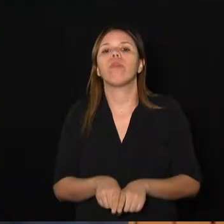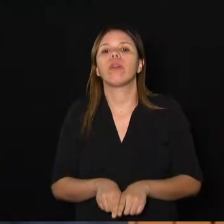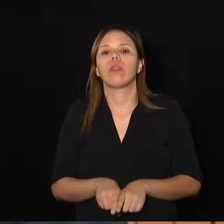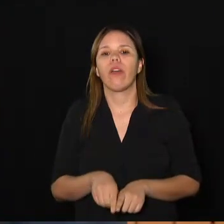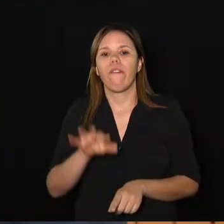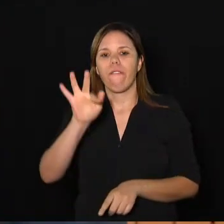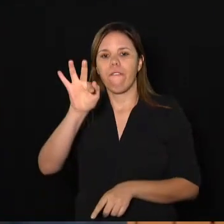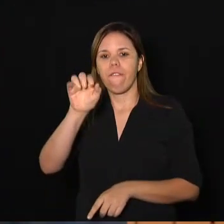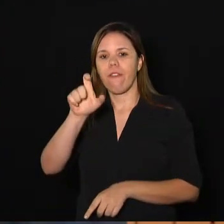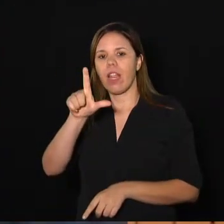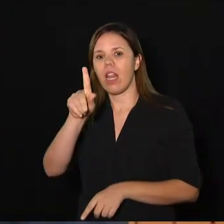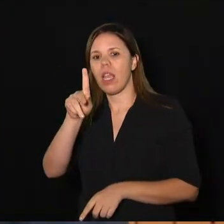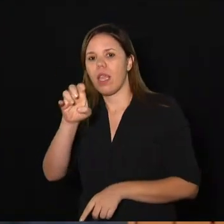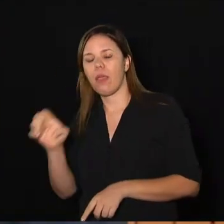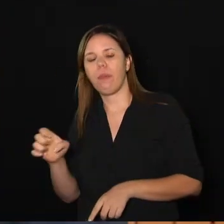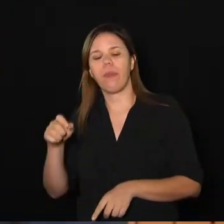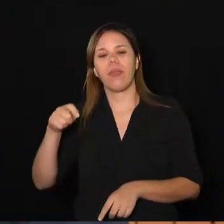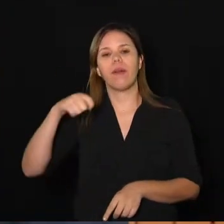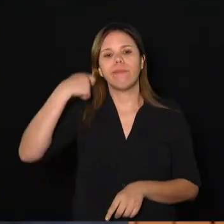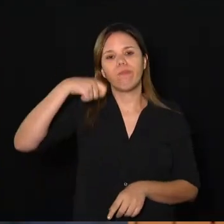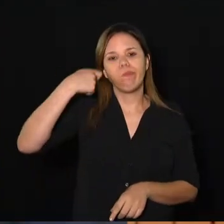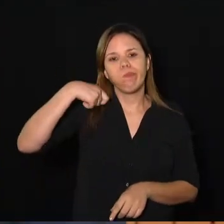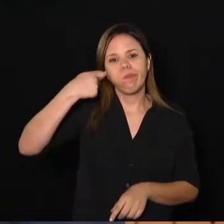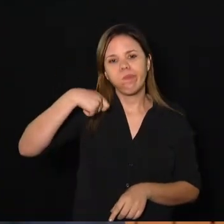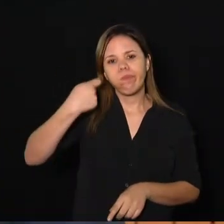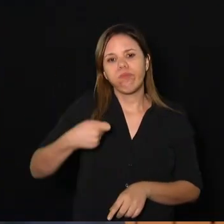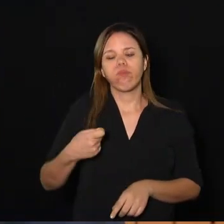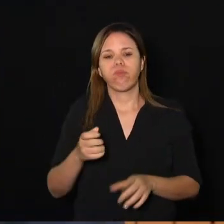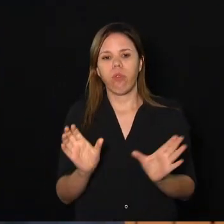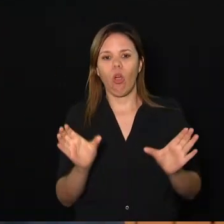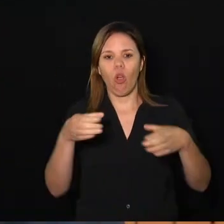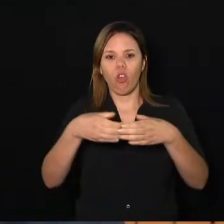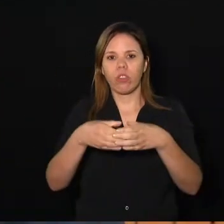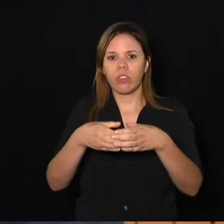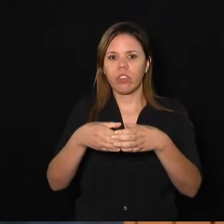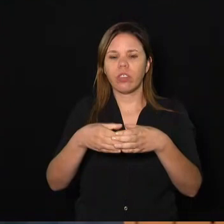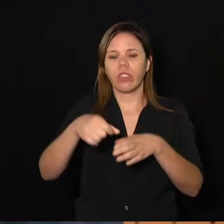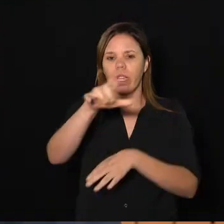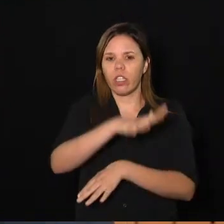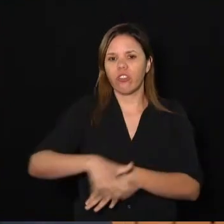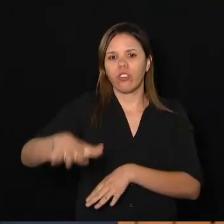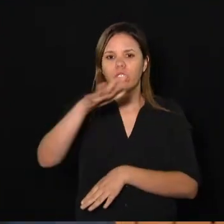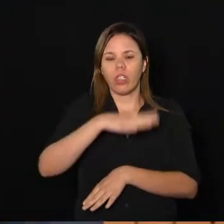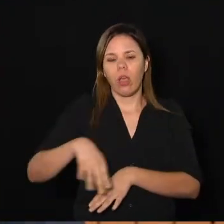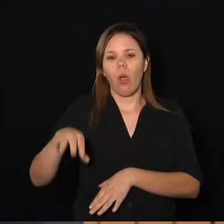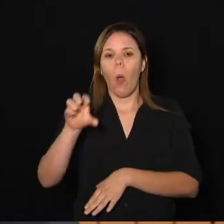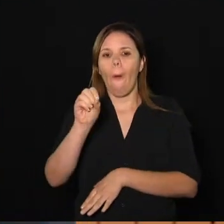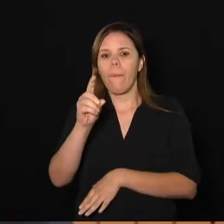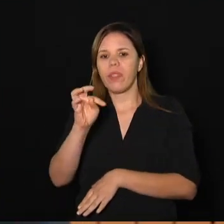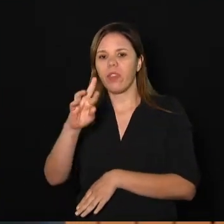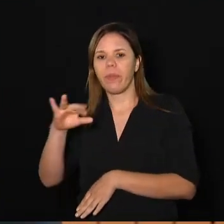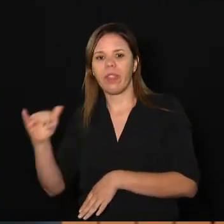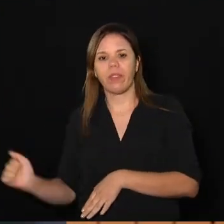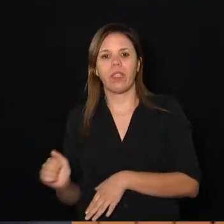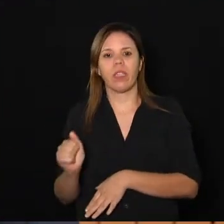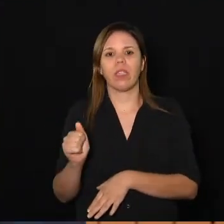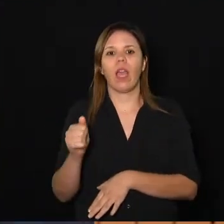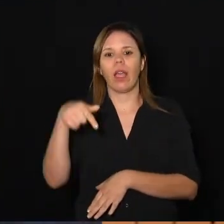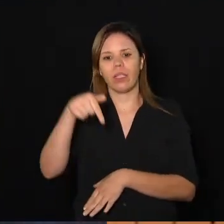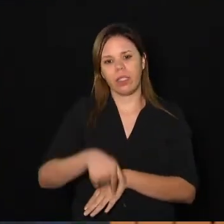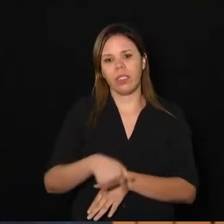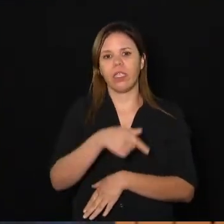Menino advogado Conselho Regional de Optometria do Estado de São Paulo por gentileza